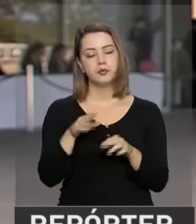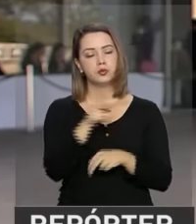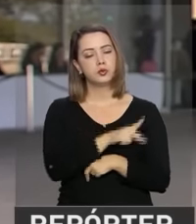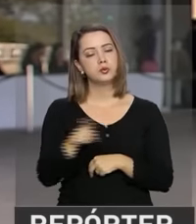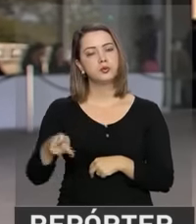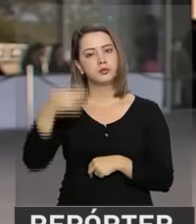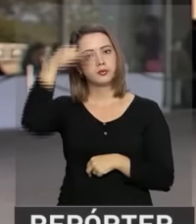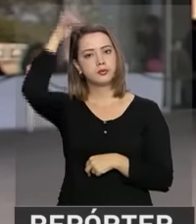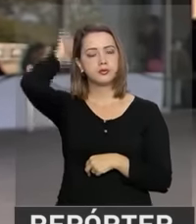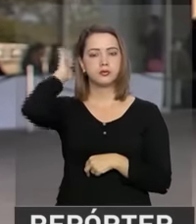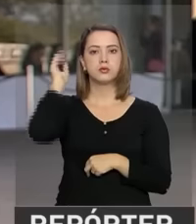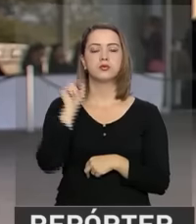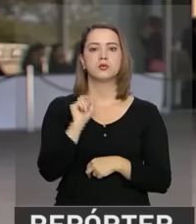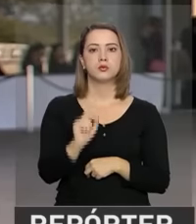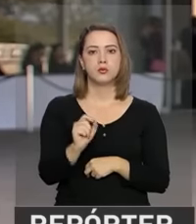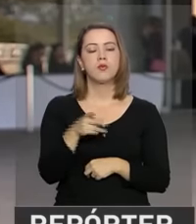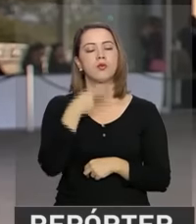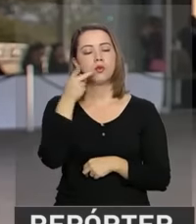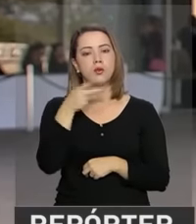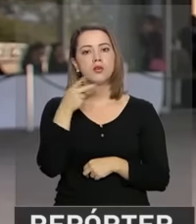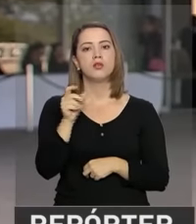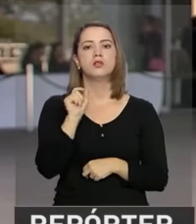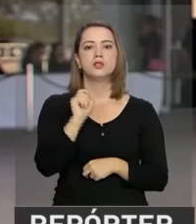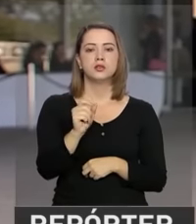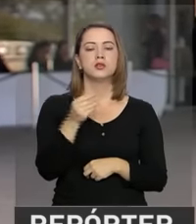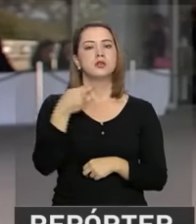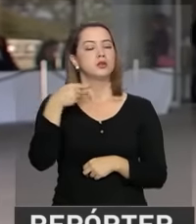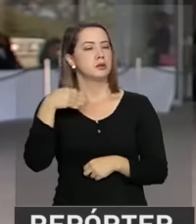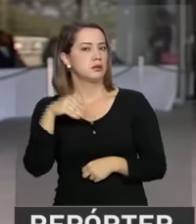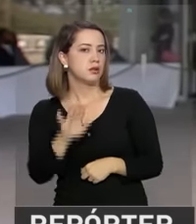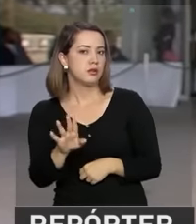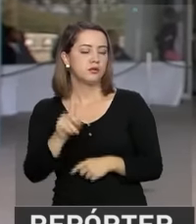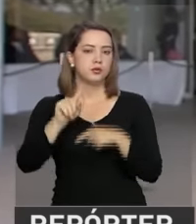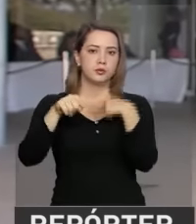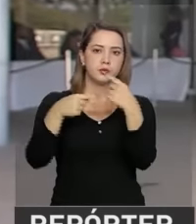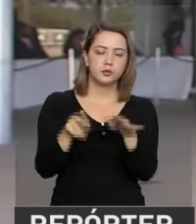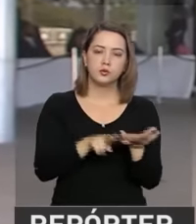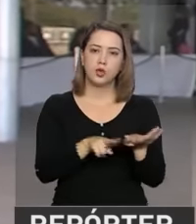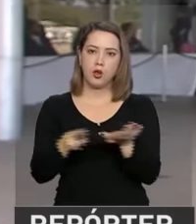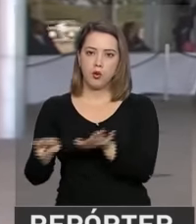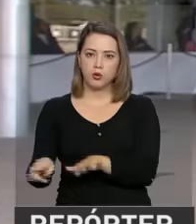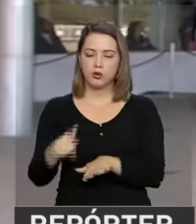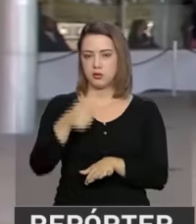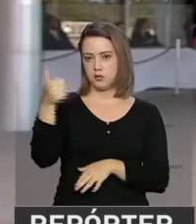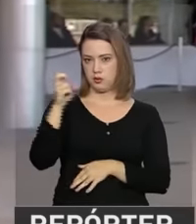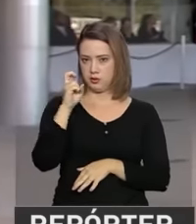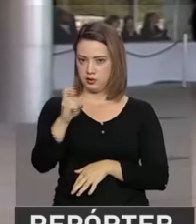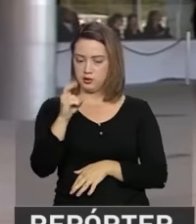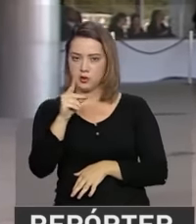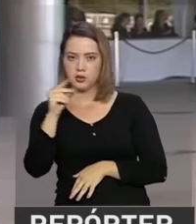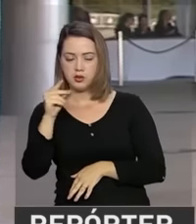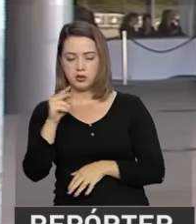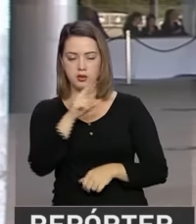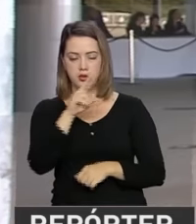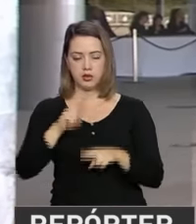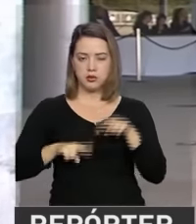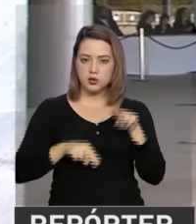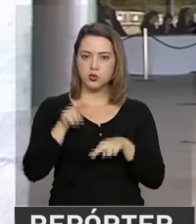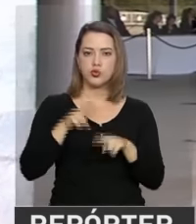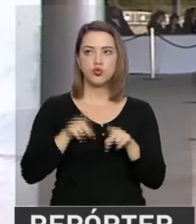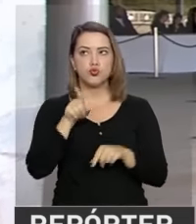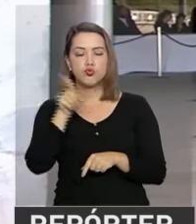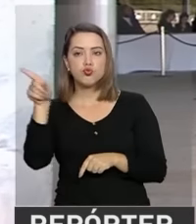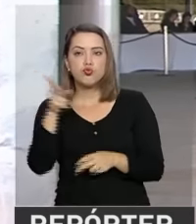da República em exercício, Michel Temer, disse que vai, na próxima semana, no dia 15 de junho, ao Rio de Janeiro, onde